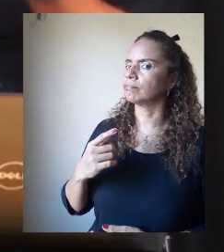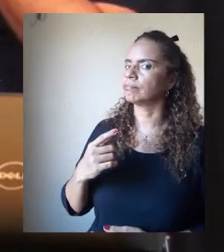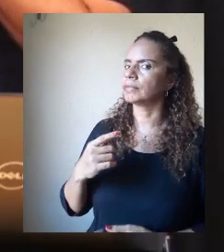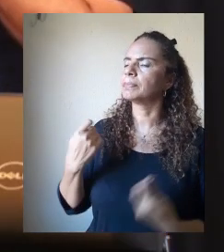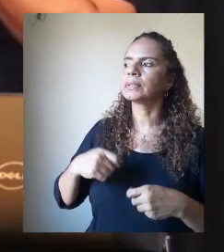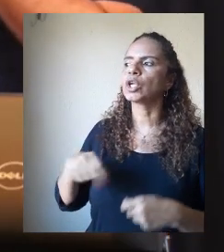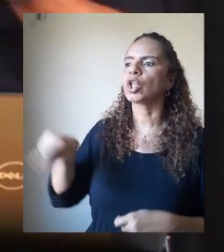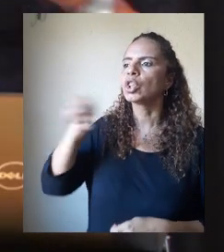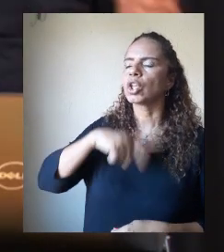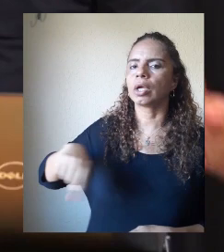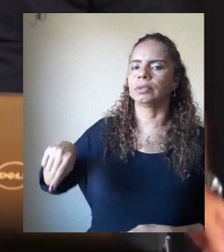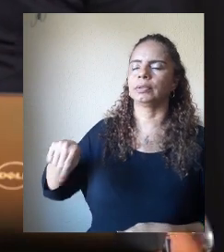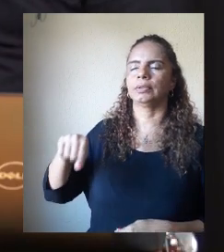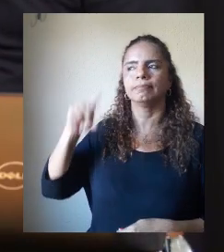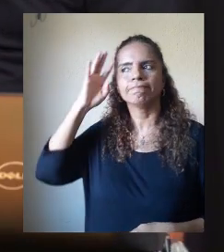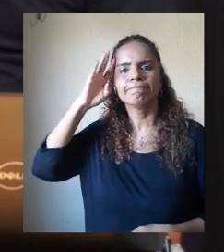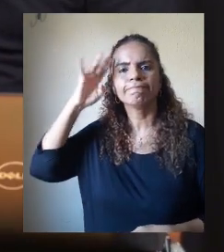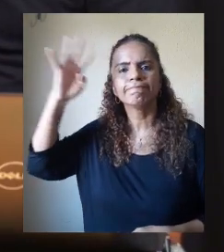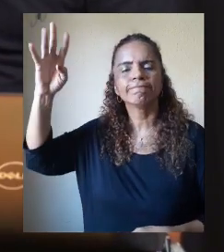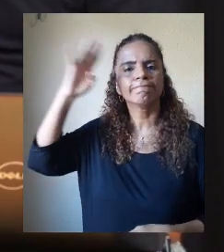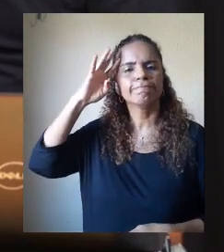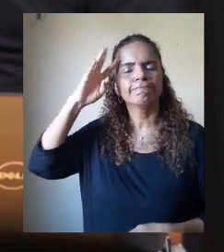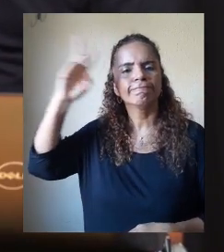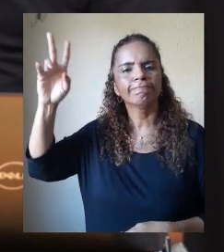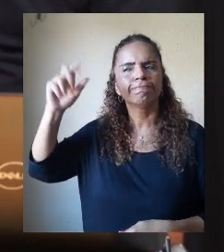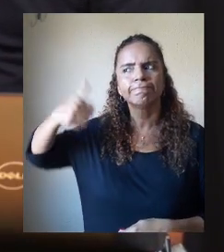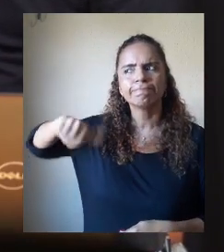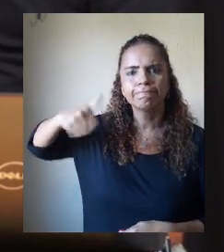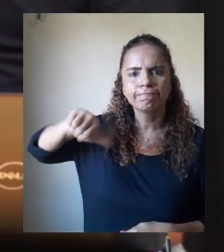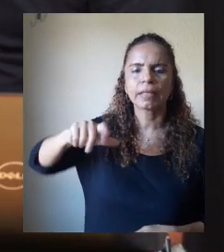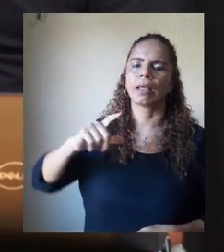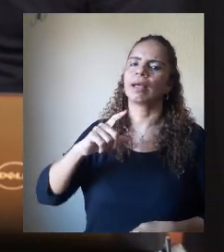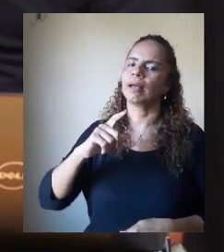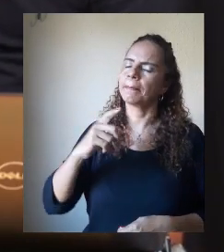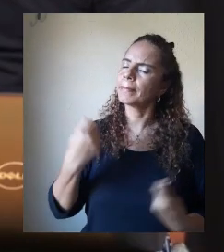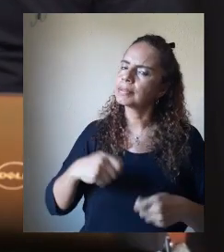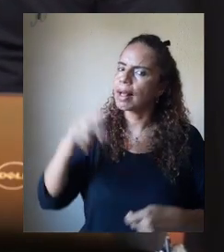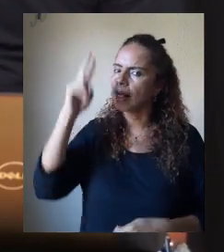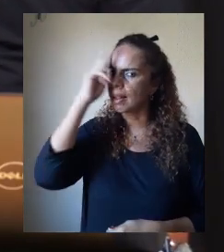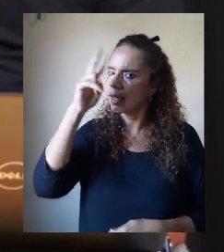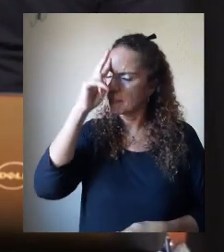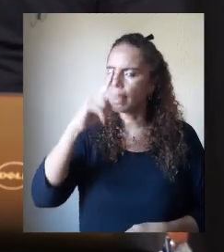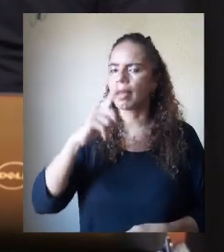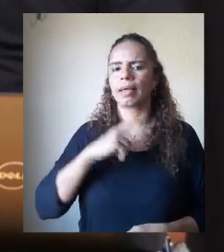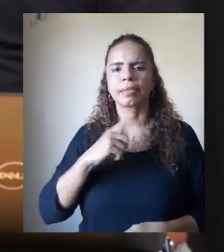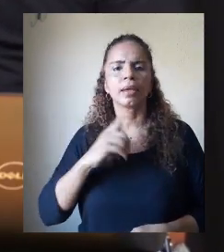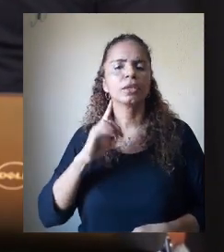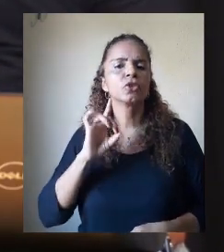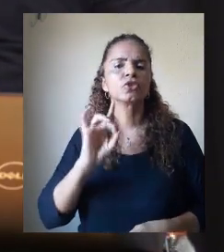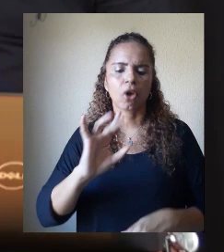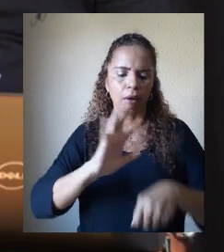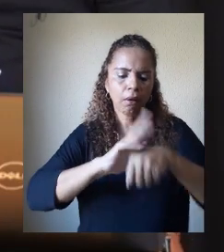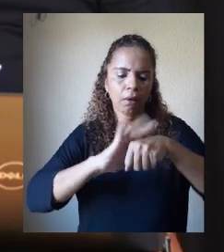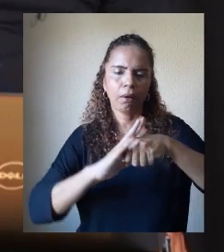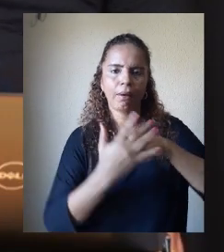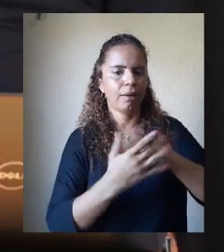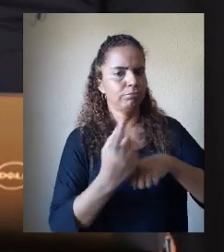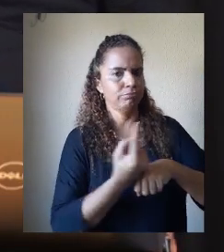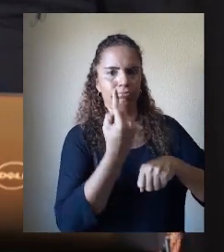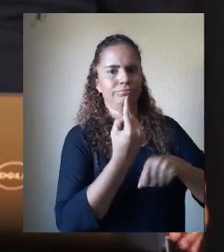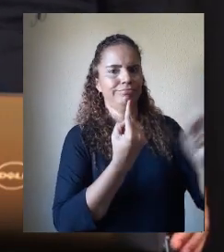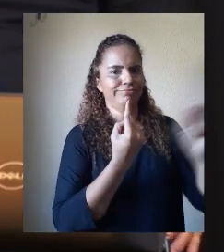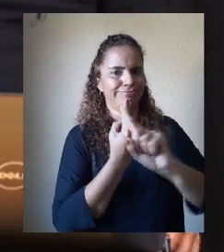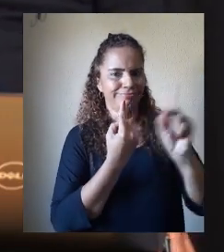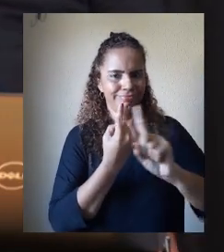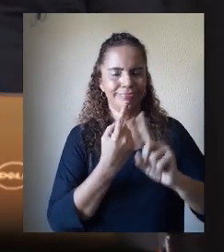O que tem que ser analisado com calma é que a gente tem doentes de outras doenças que não coronavírus ocupando as nossas UTIs. Leitos,